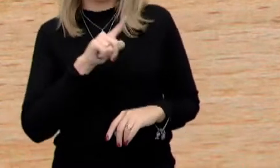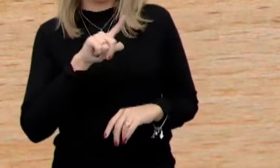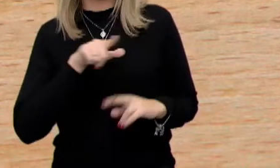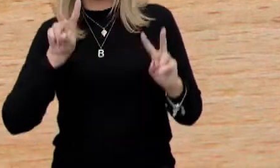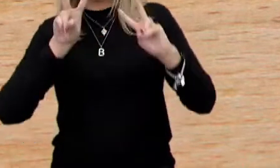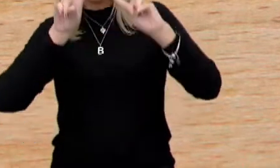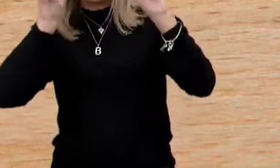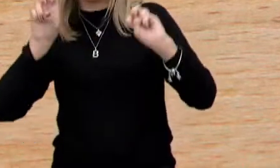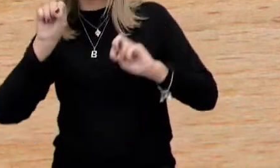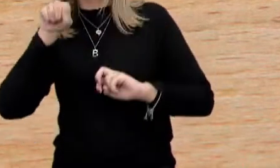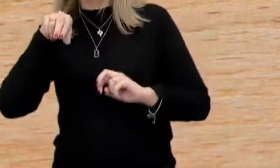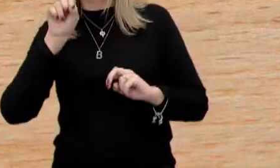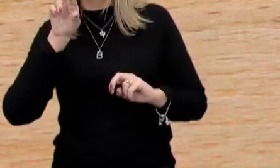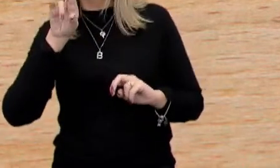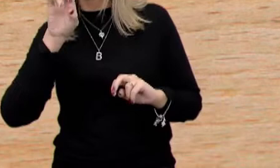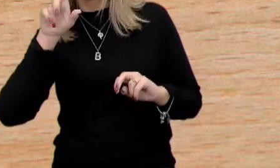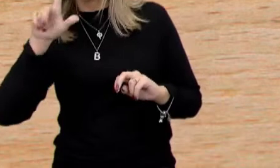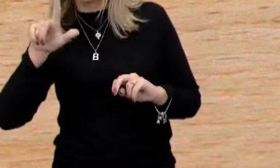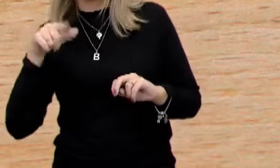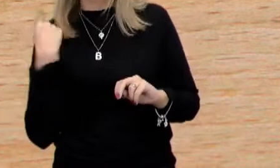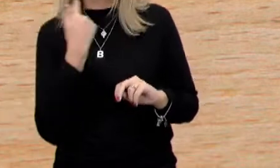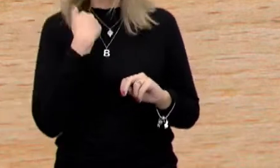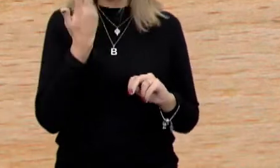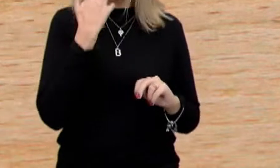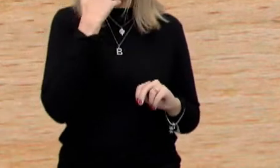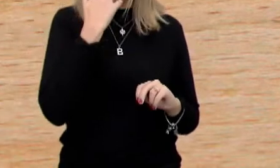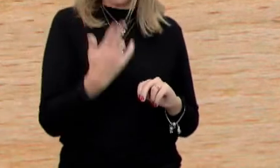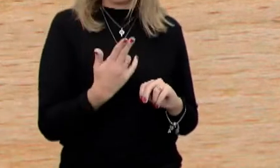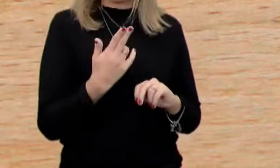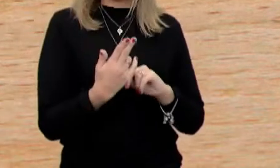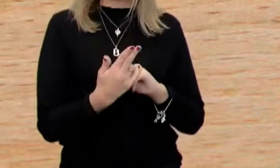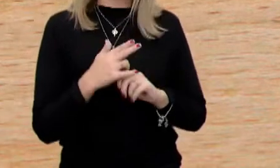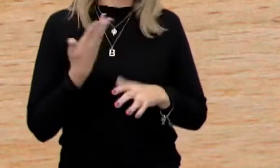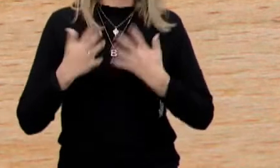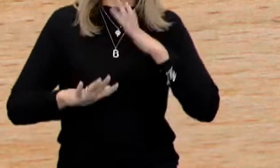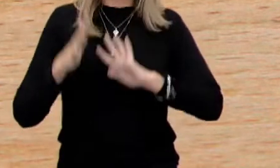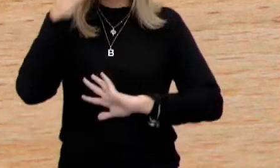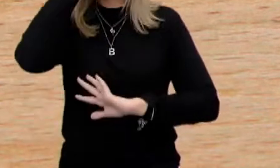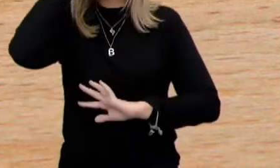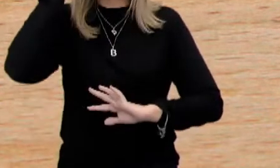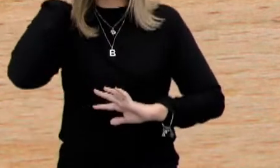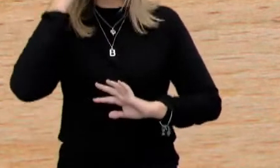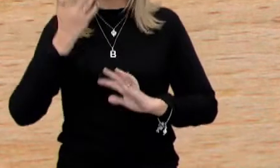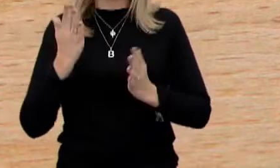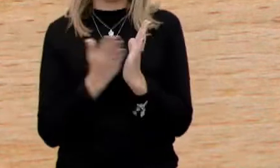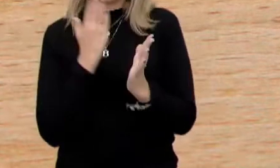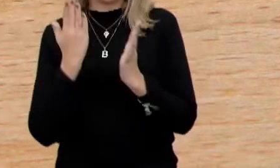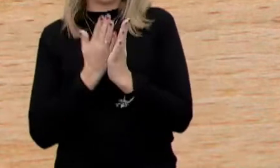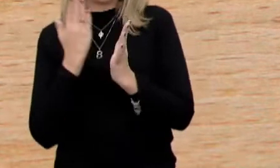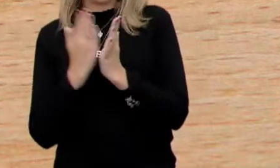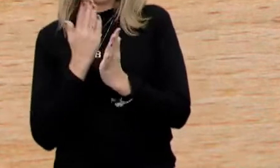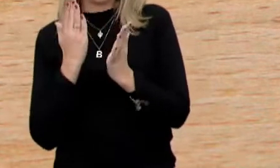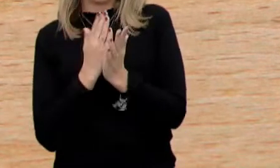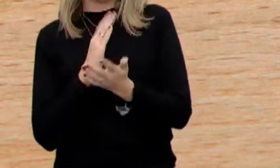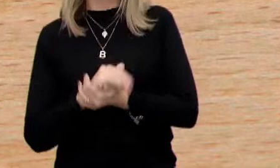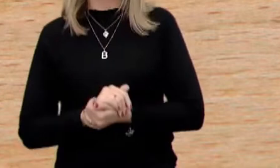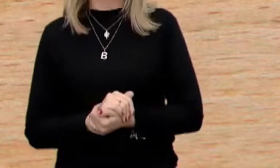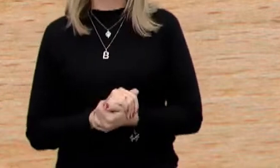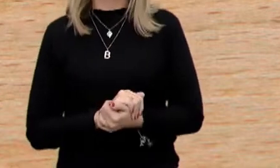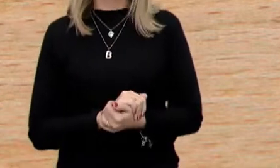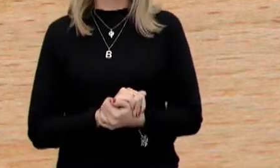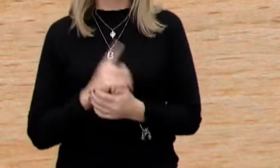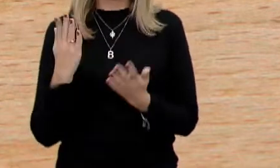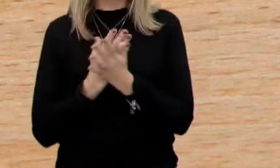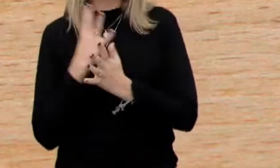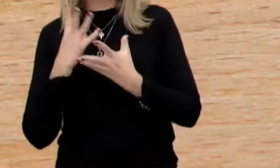do sensorial, né? Então, eu acho que às vezes as pessoas falam para mim, o livro, agora é só o Kindle, o livro vai